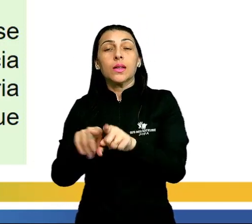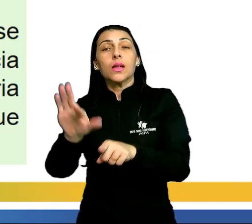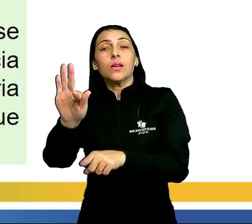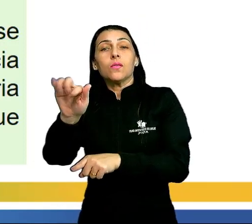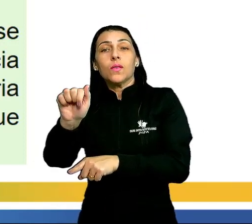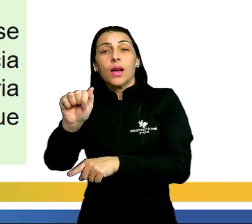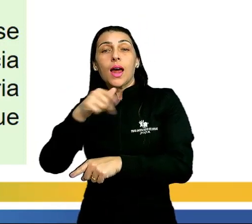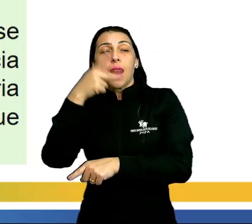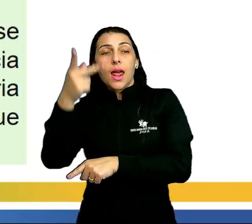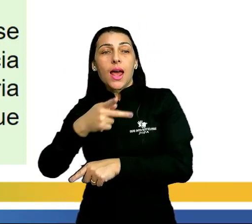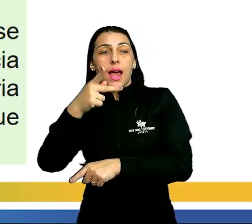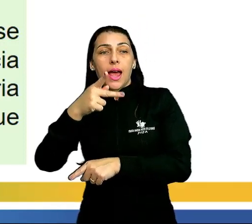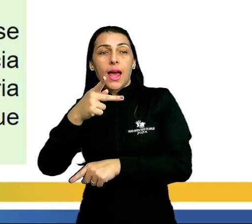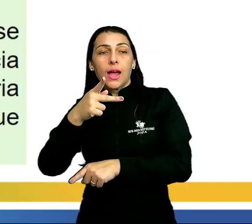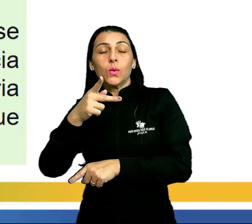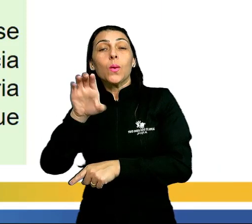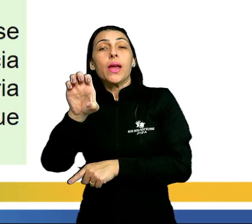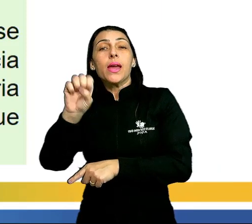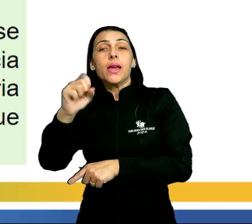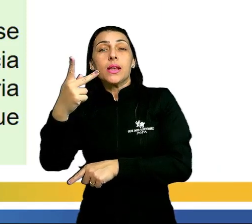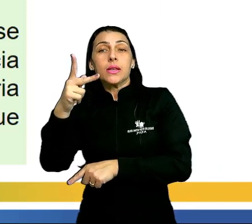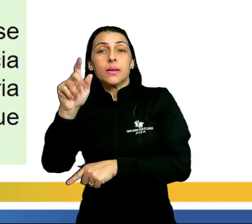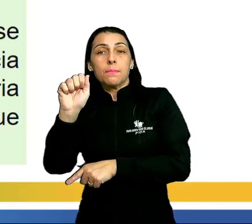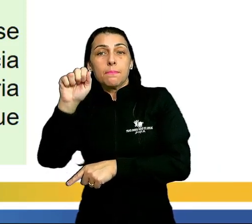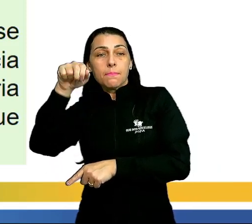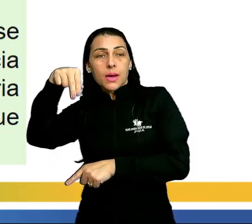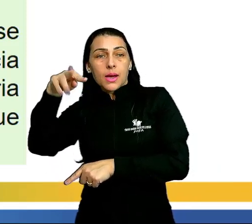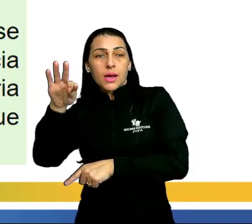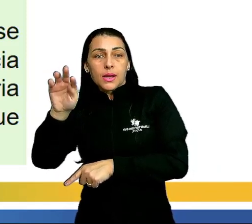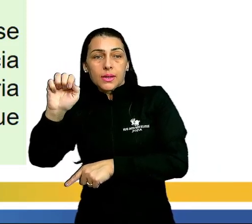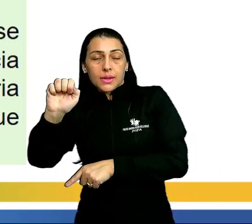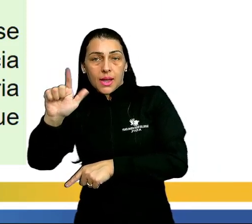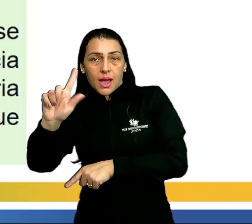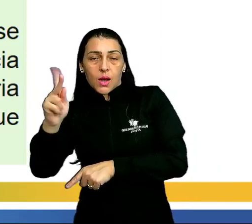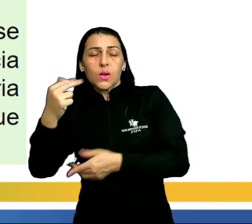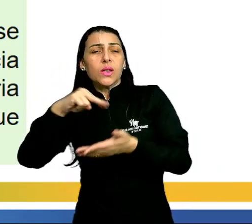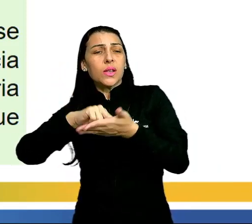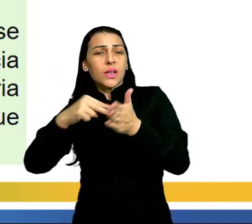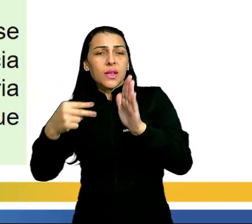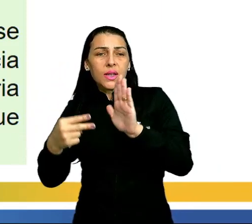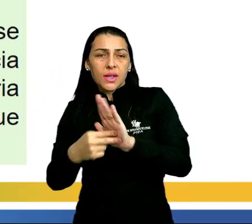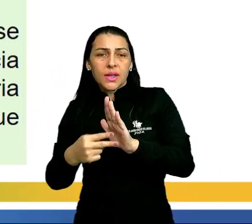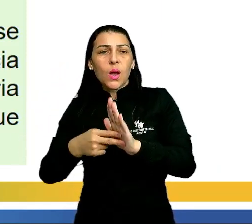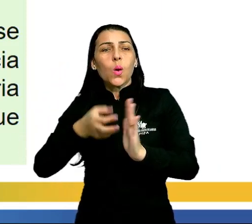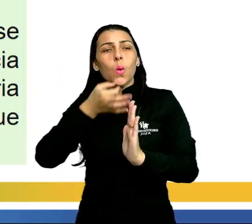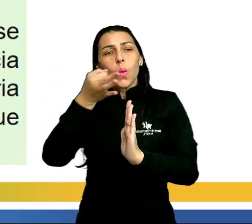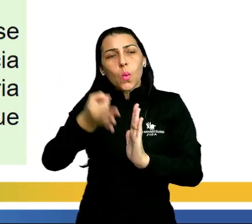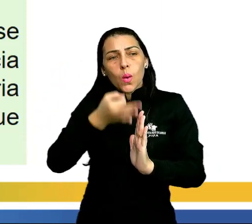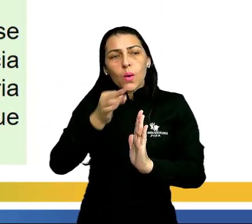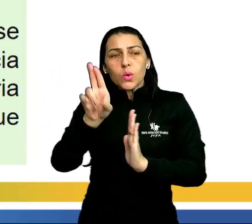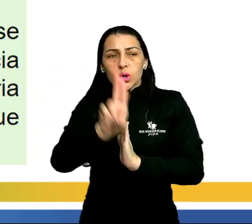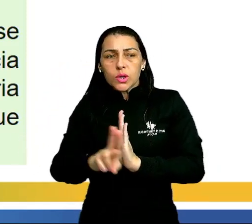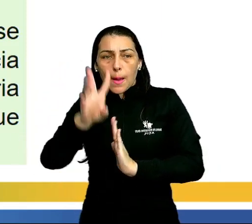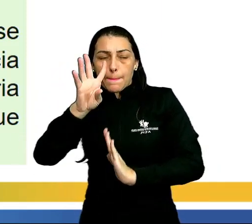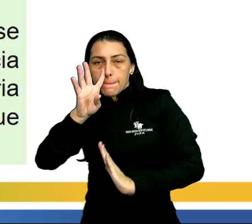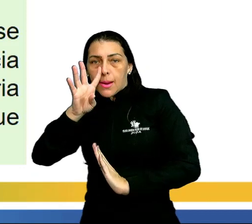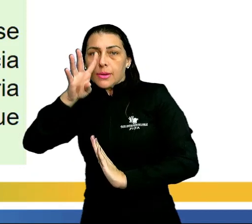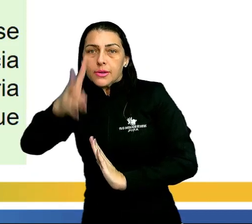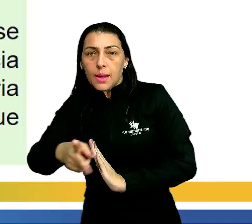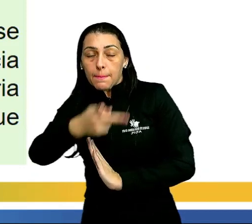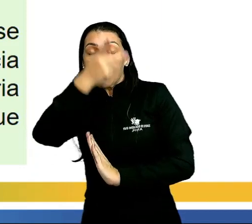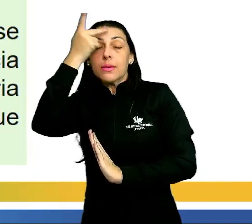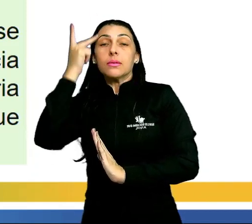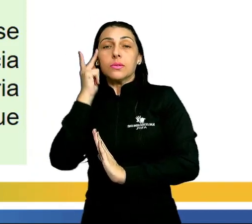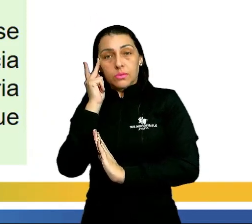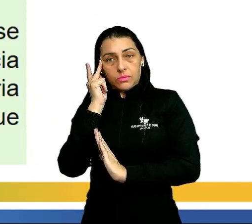do espantalho. Consiste em deturpar um argumento e assim utilizá-lo para atacar o